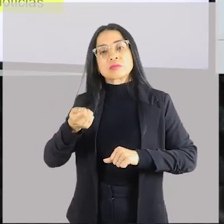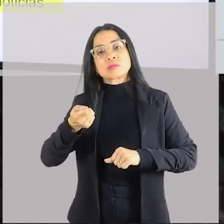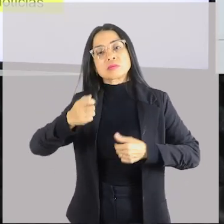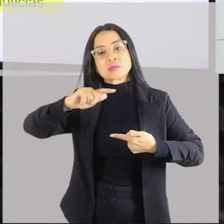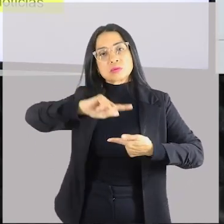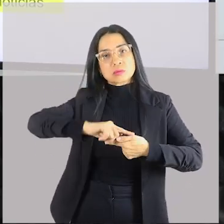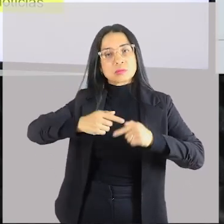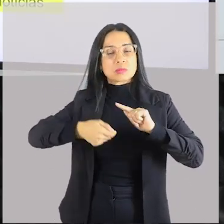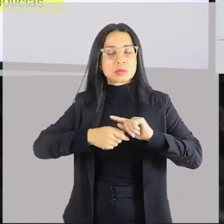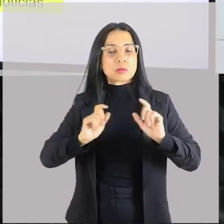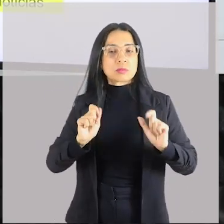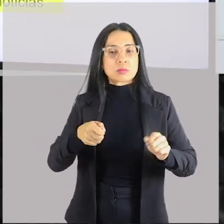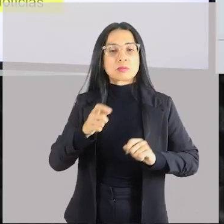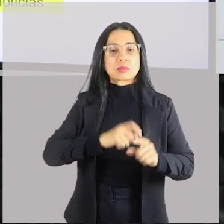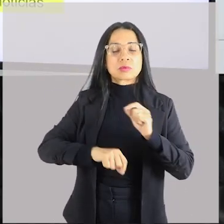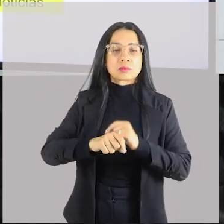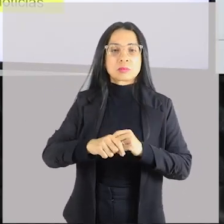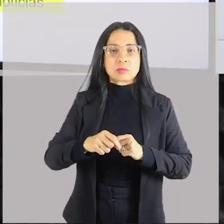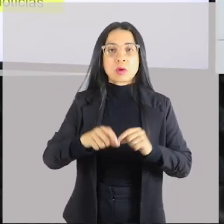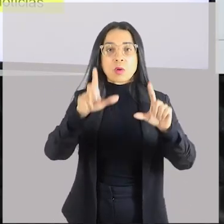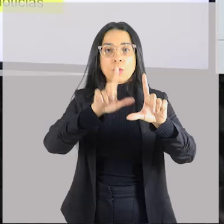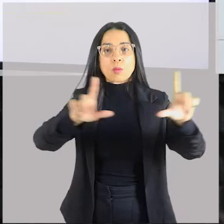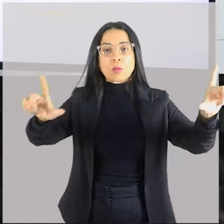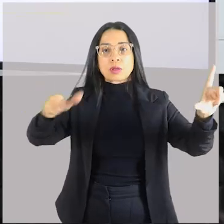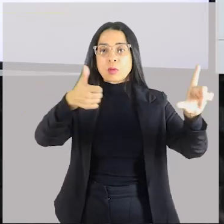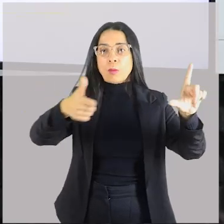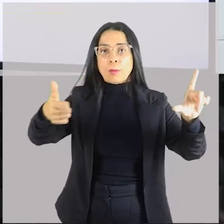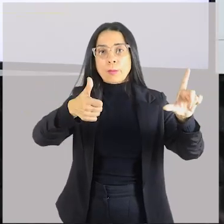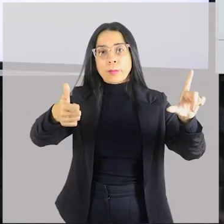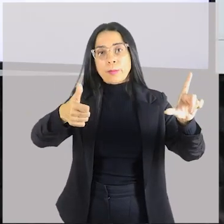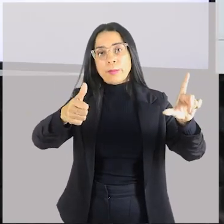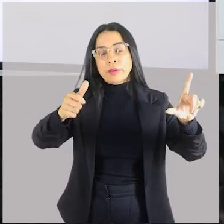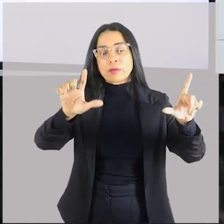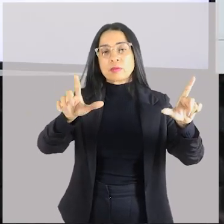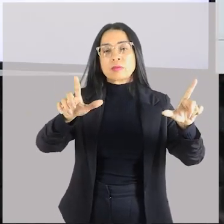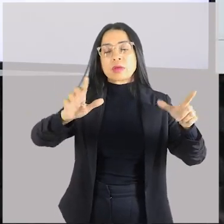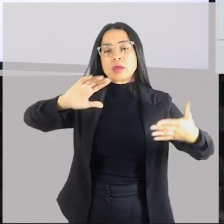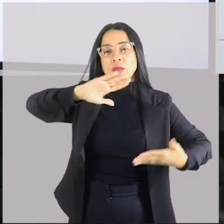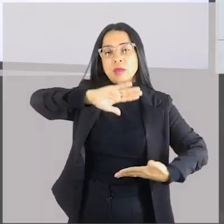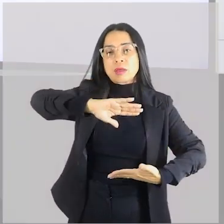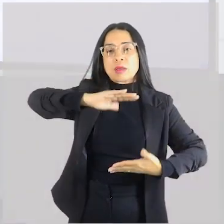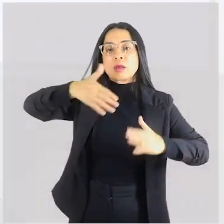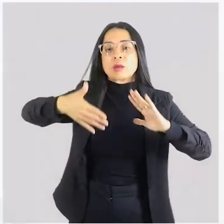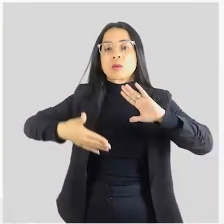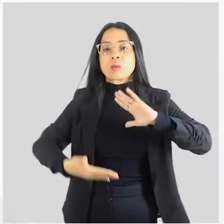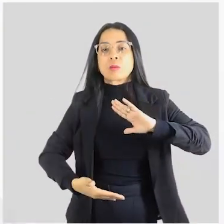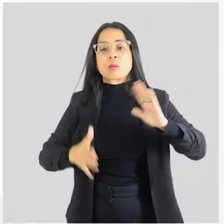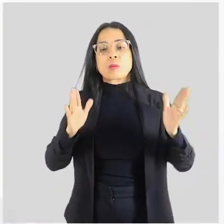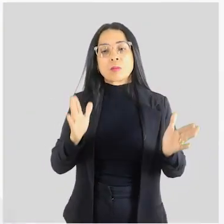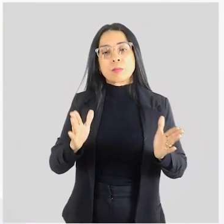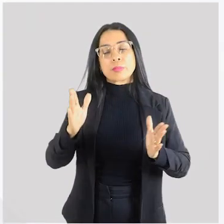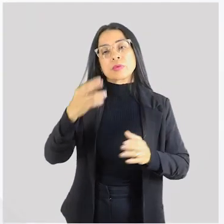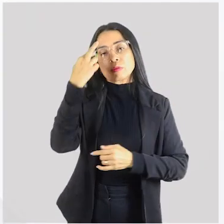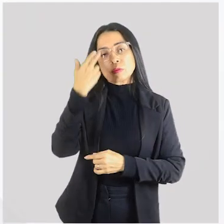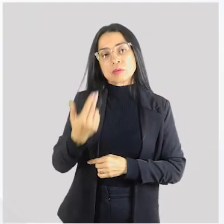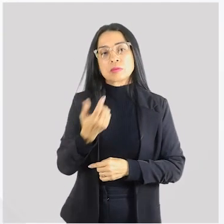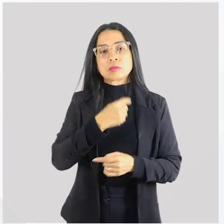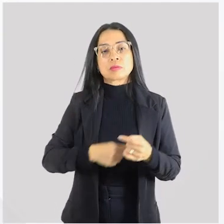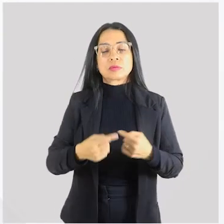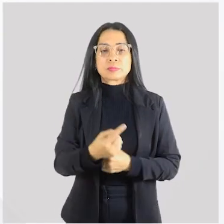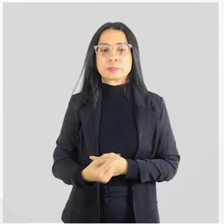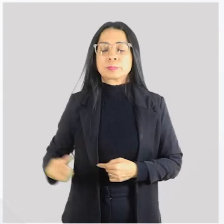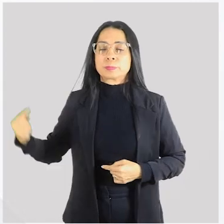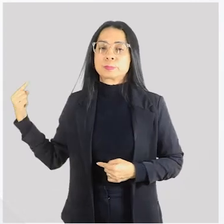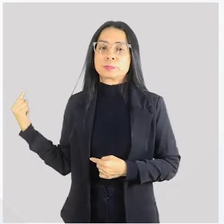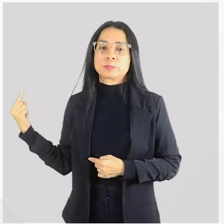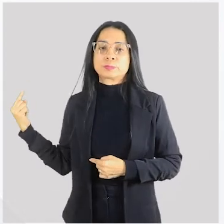Este quadro aqui é considerado o quadro primeiro quadro C da história o expressionismo o expressionismo diferente do cubismo